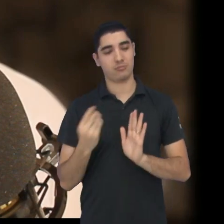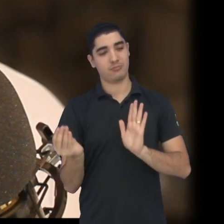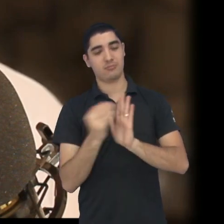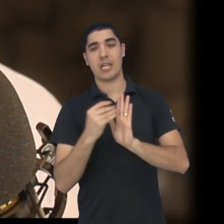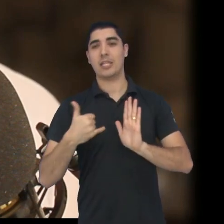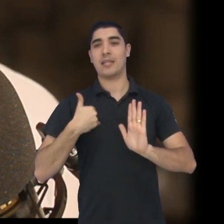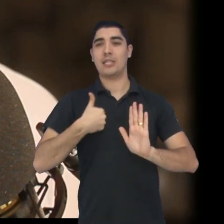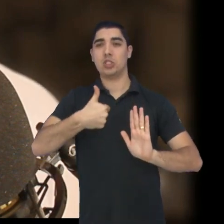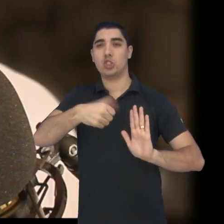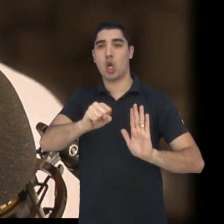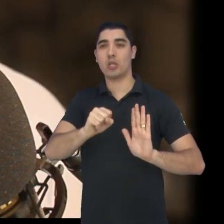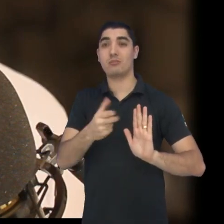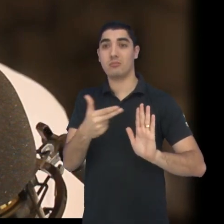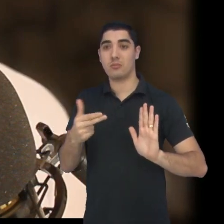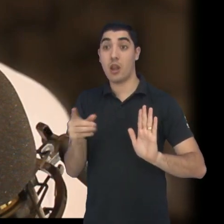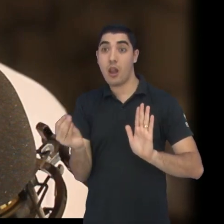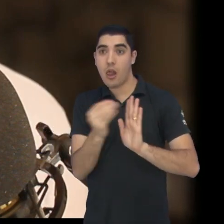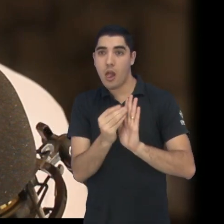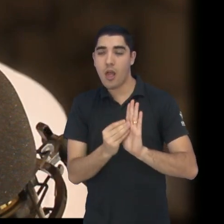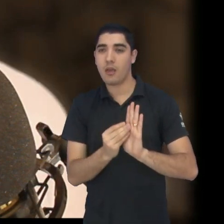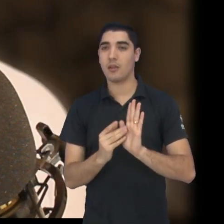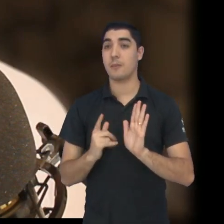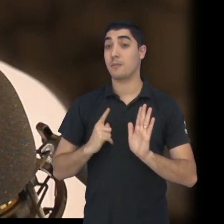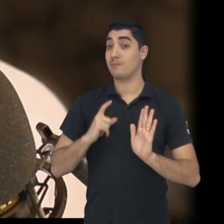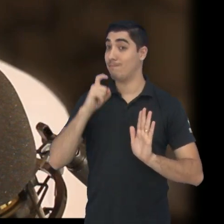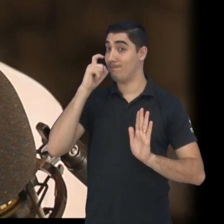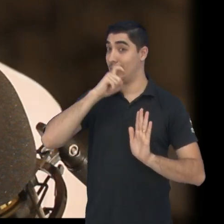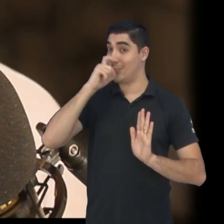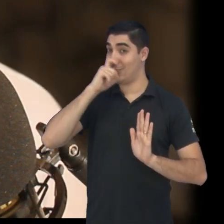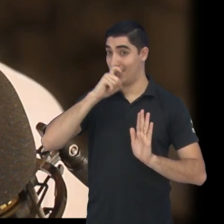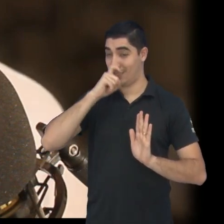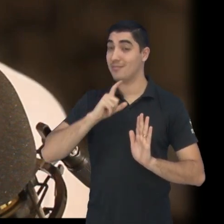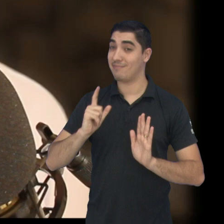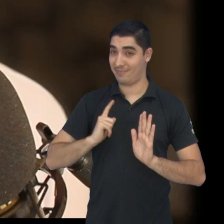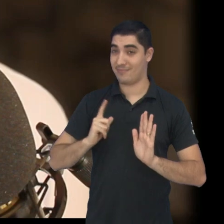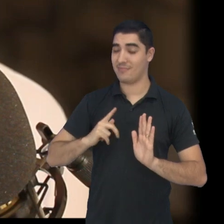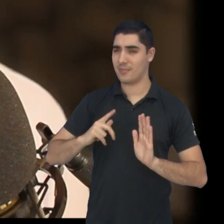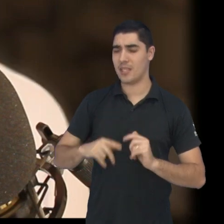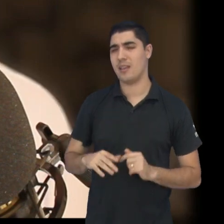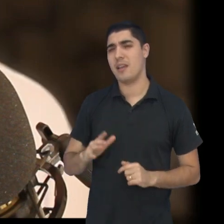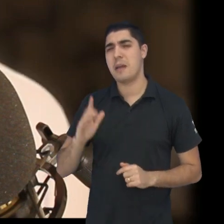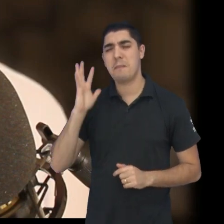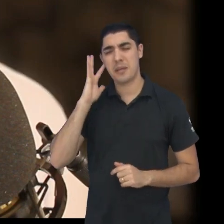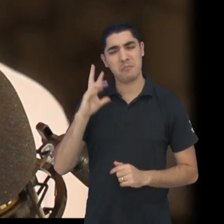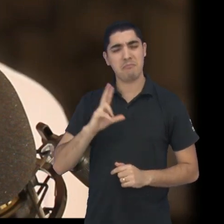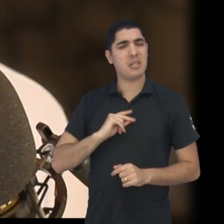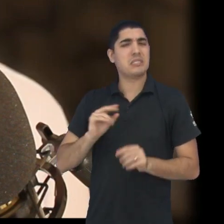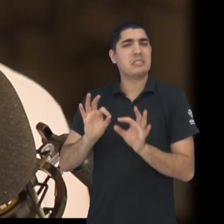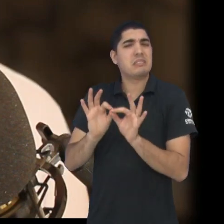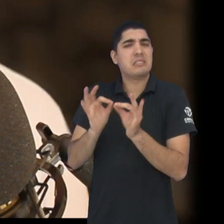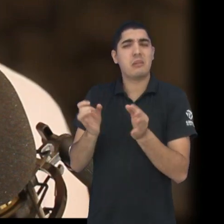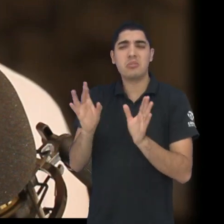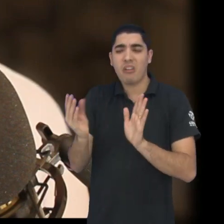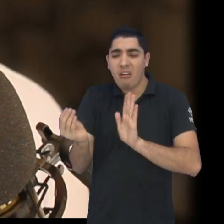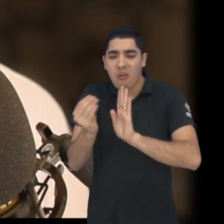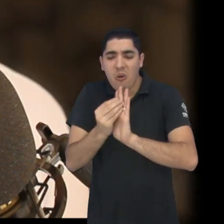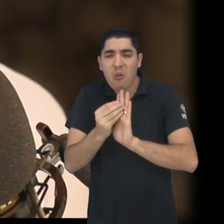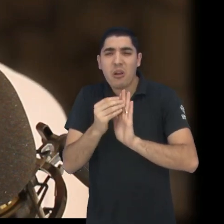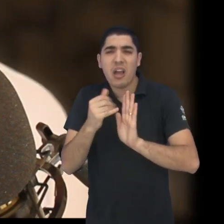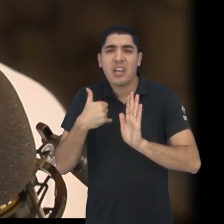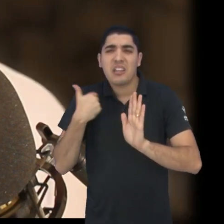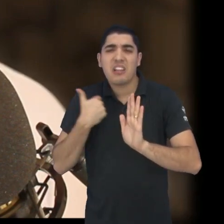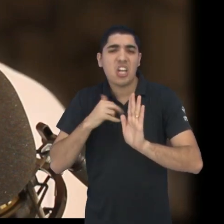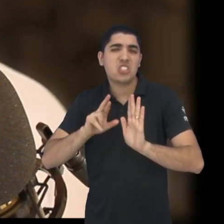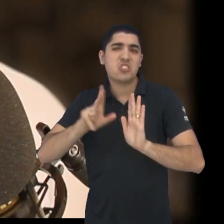ao entrar nessas plataformas, nos jogos. E pode parecer uma coisa muito pequena e banal, né? Uma pequena mentira ali sobre a